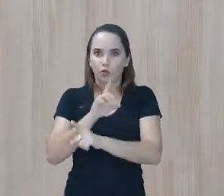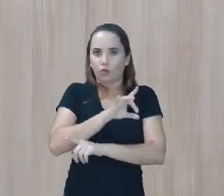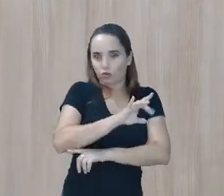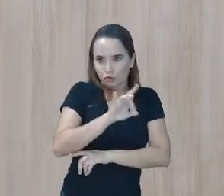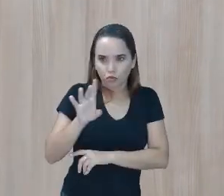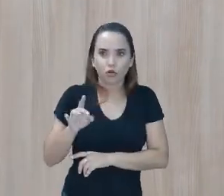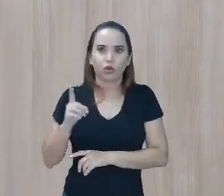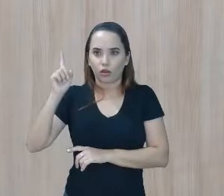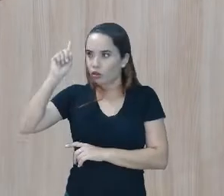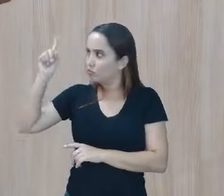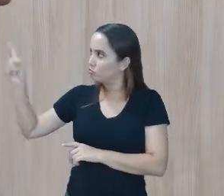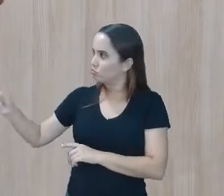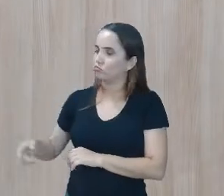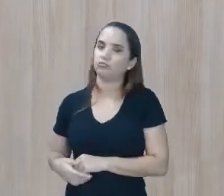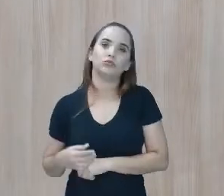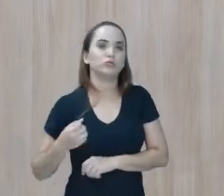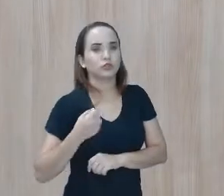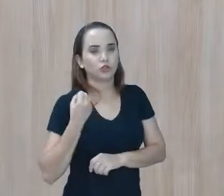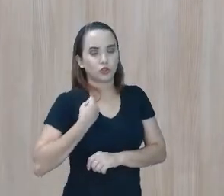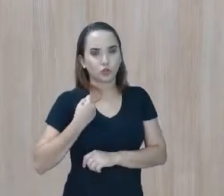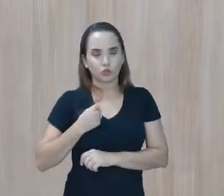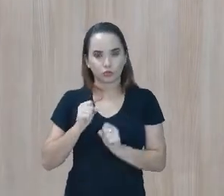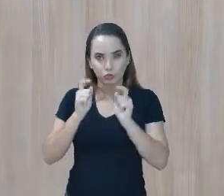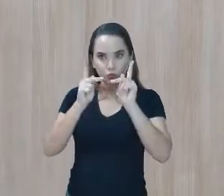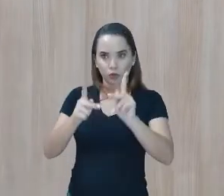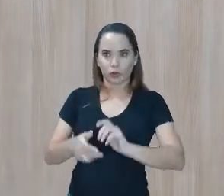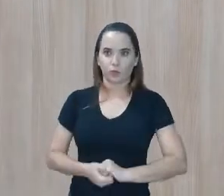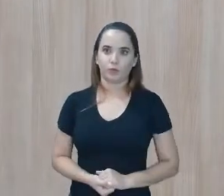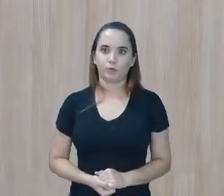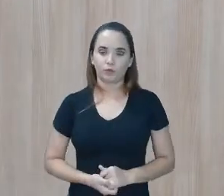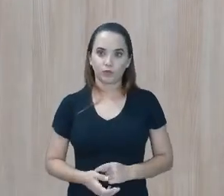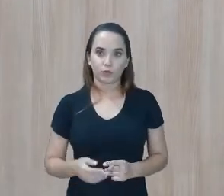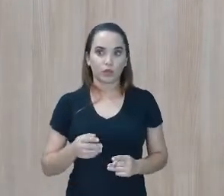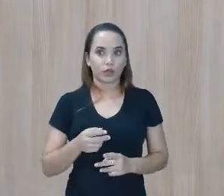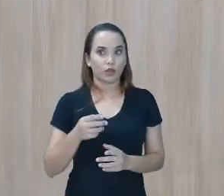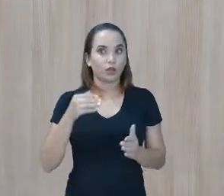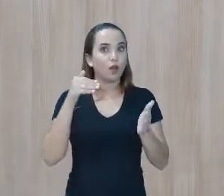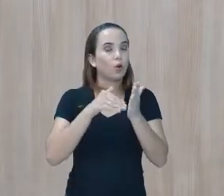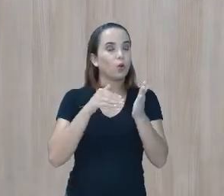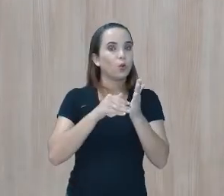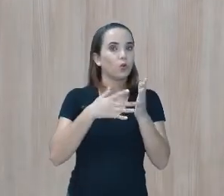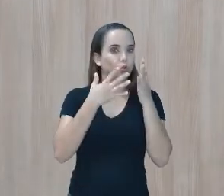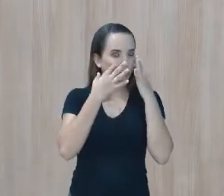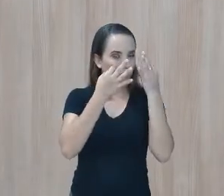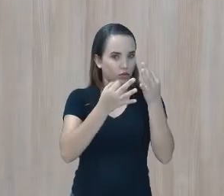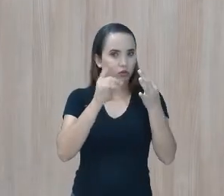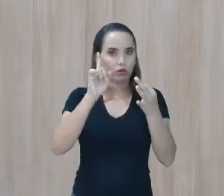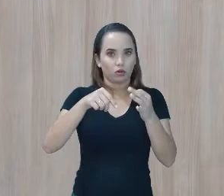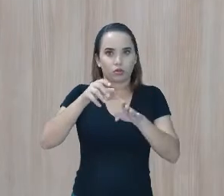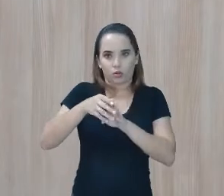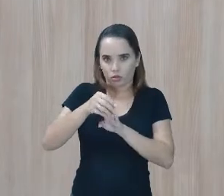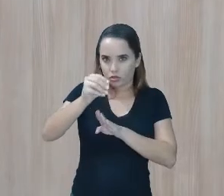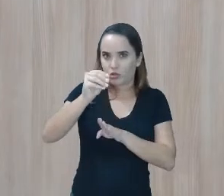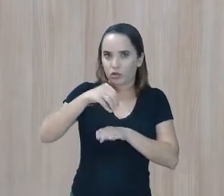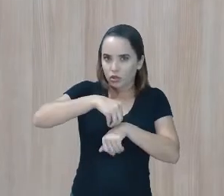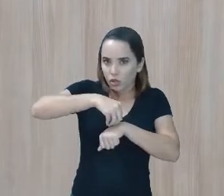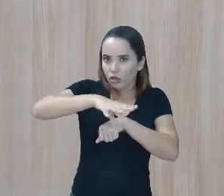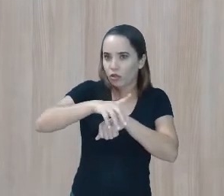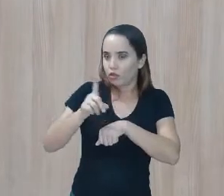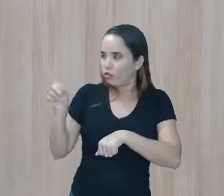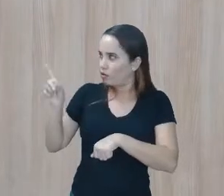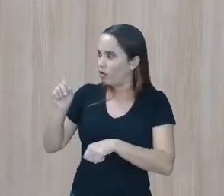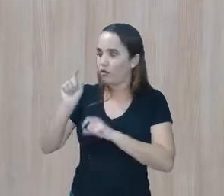cada um desses resultados aí, tá certo? E uma última observação para essa sugestão é